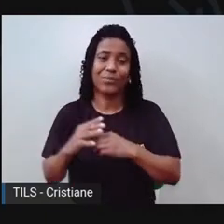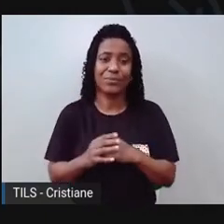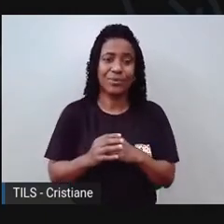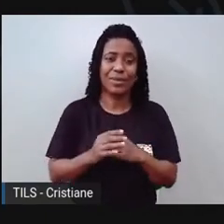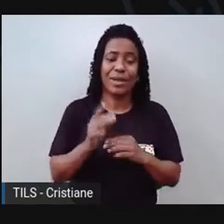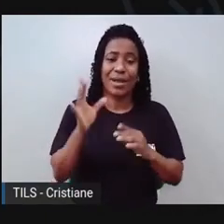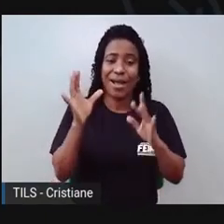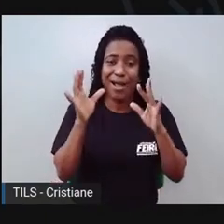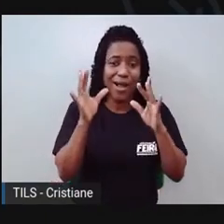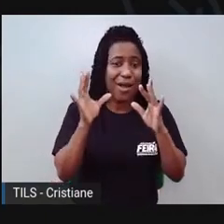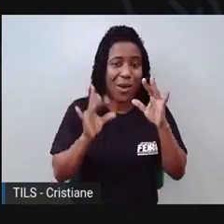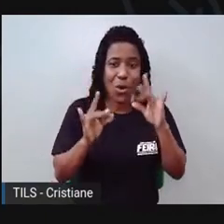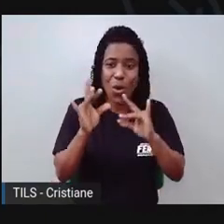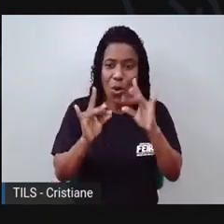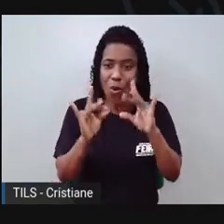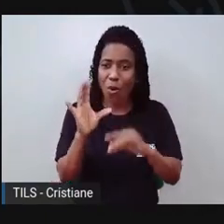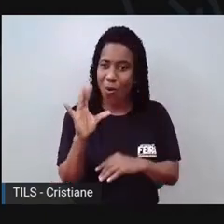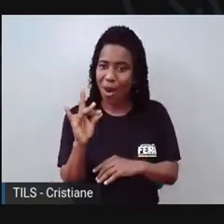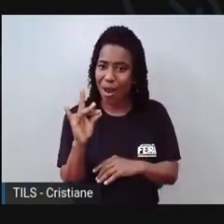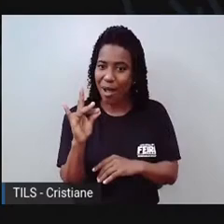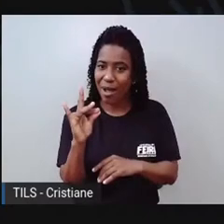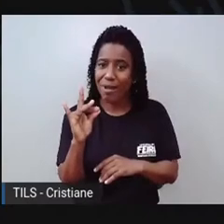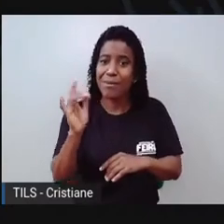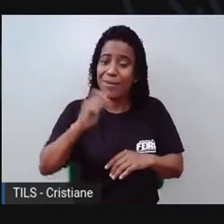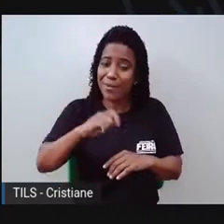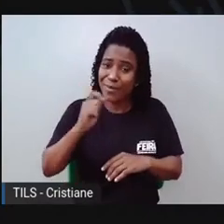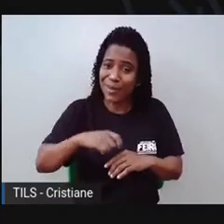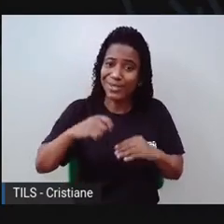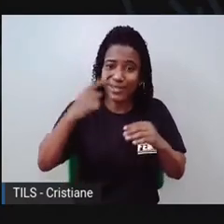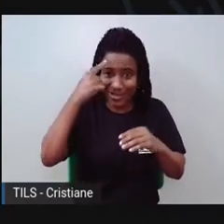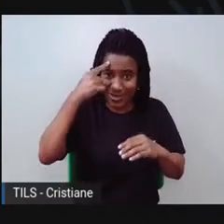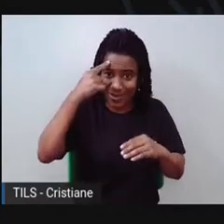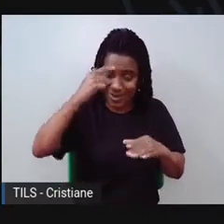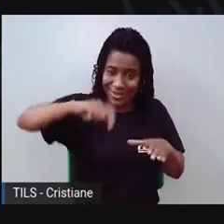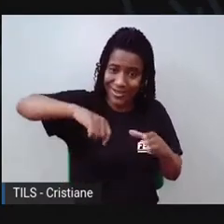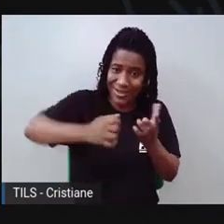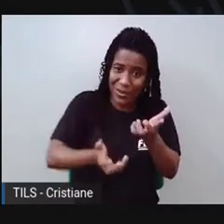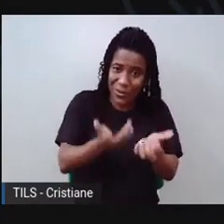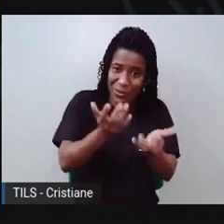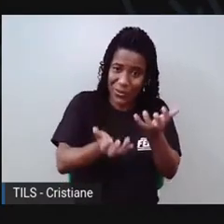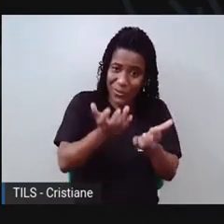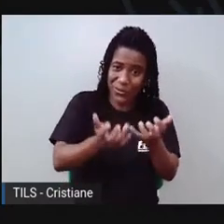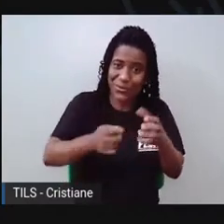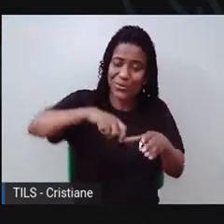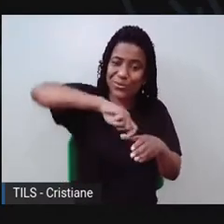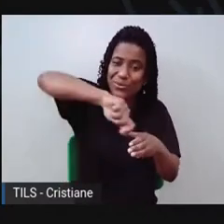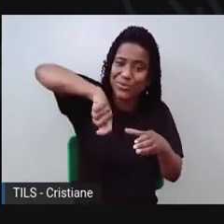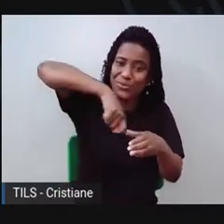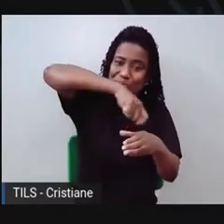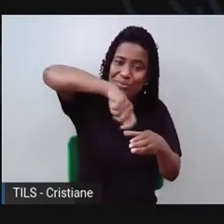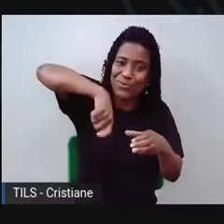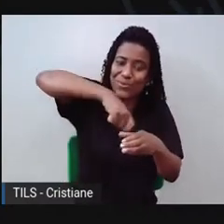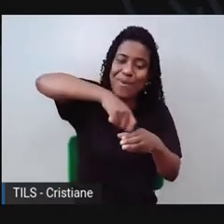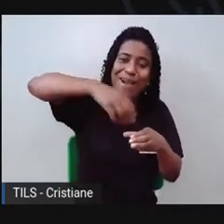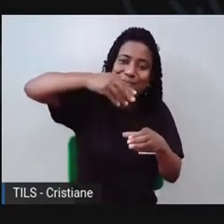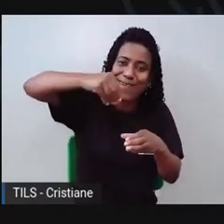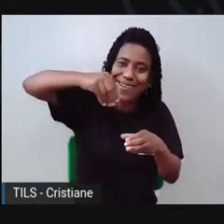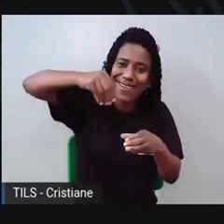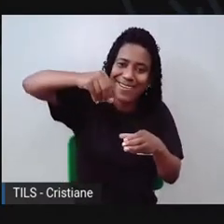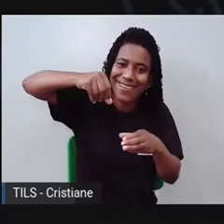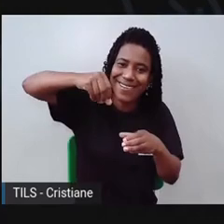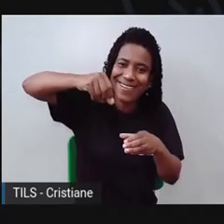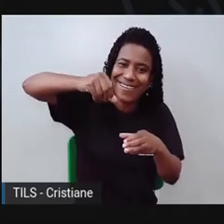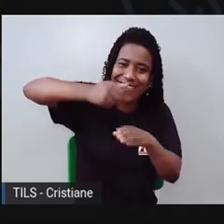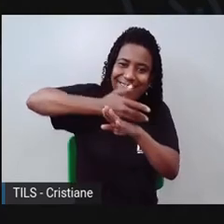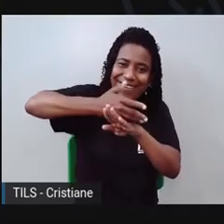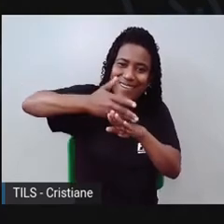de trigo, se não tiver essa cola aqui em casa. Aí ela pode fazer a massa junto com a Pró já. E